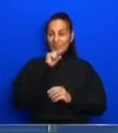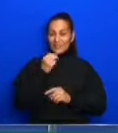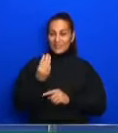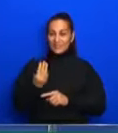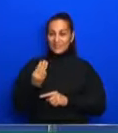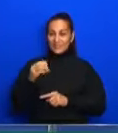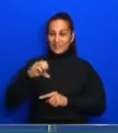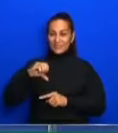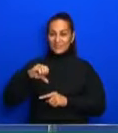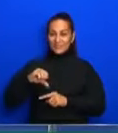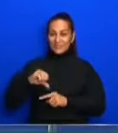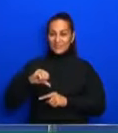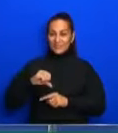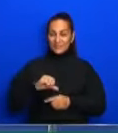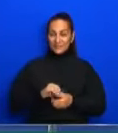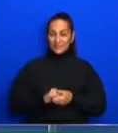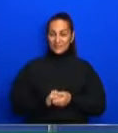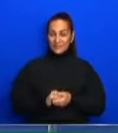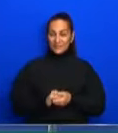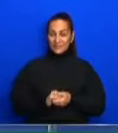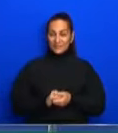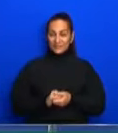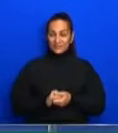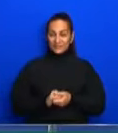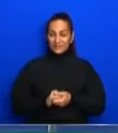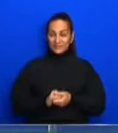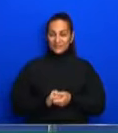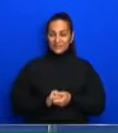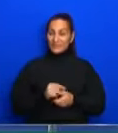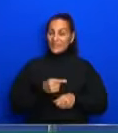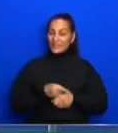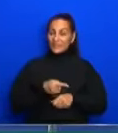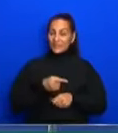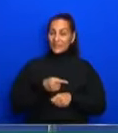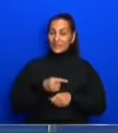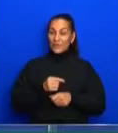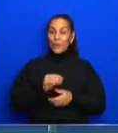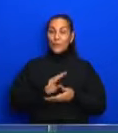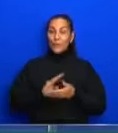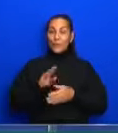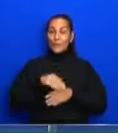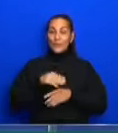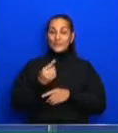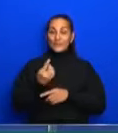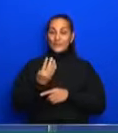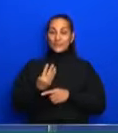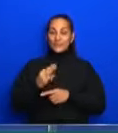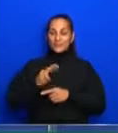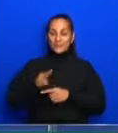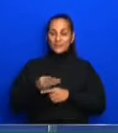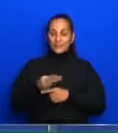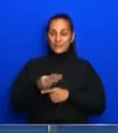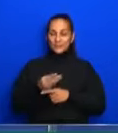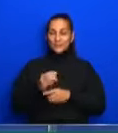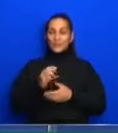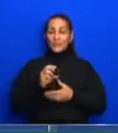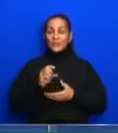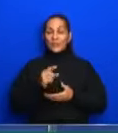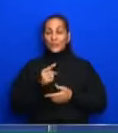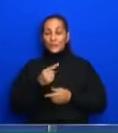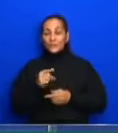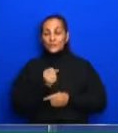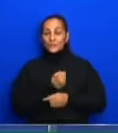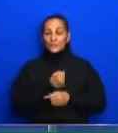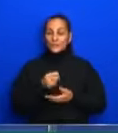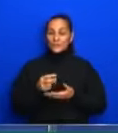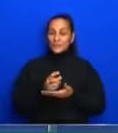laranja 39, laranja número 39. E agora, valendo mais de 14 milhões de reais, o quinto e último número